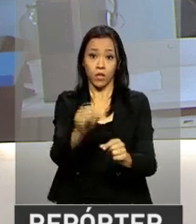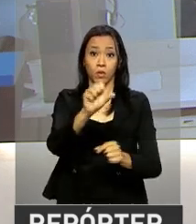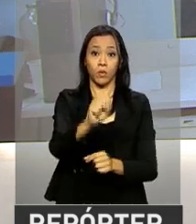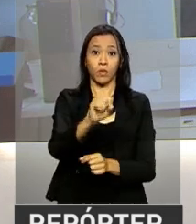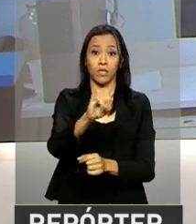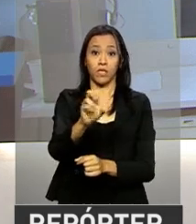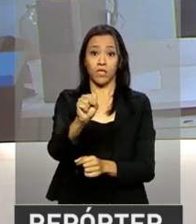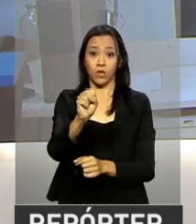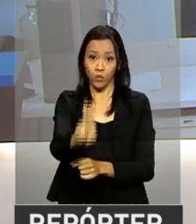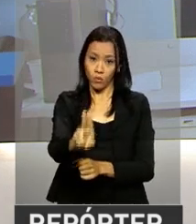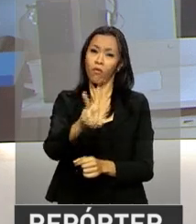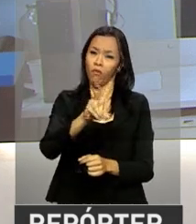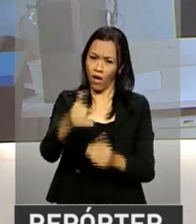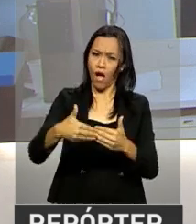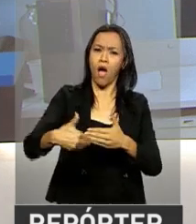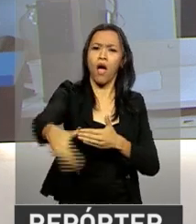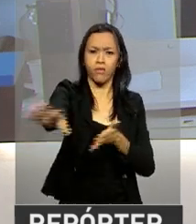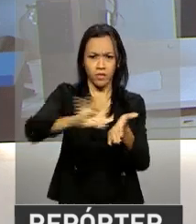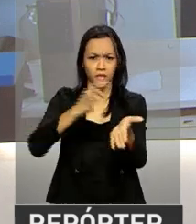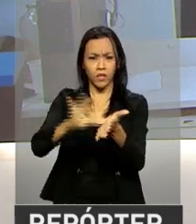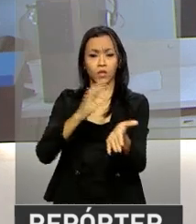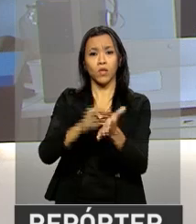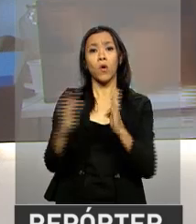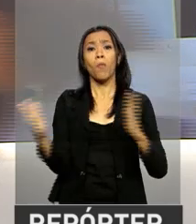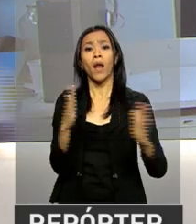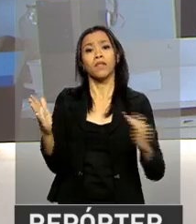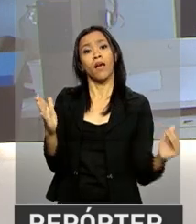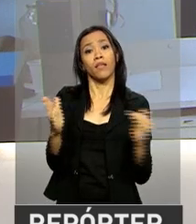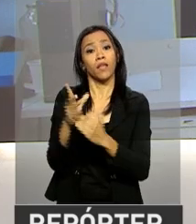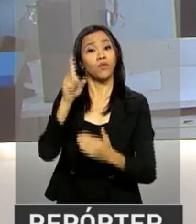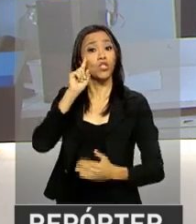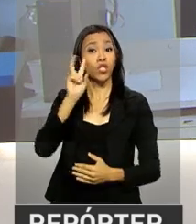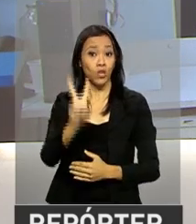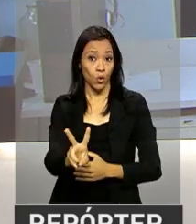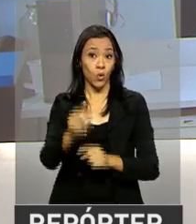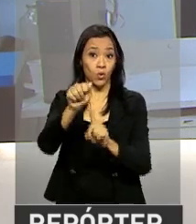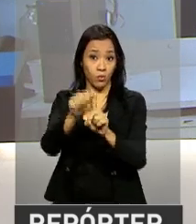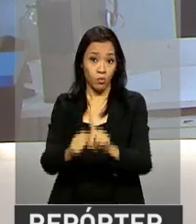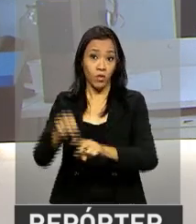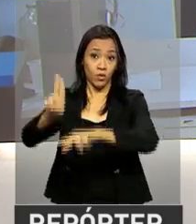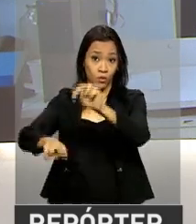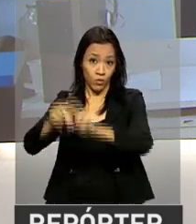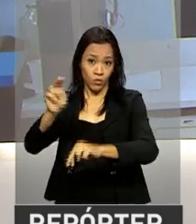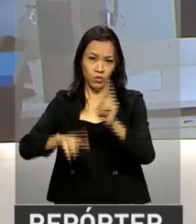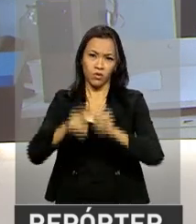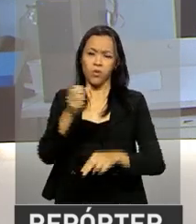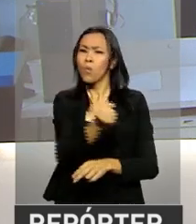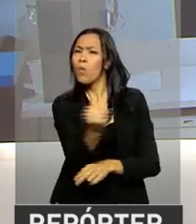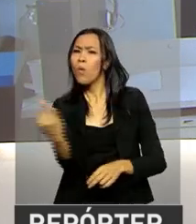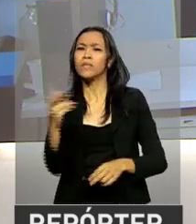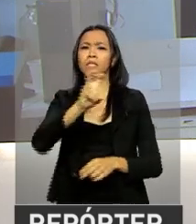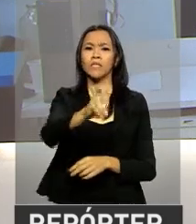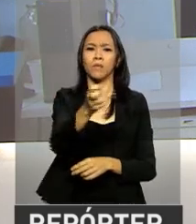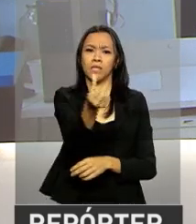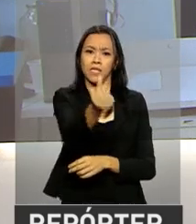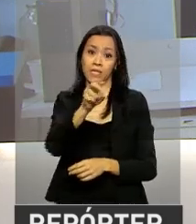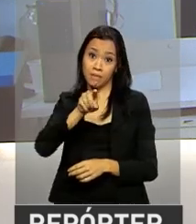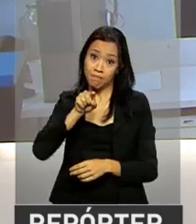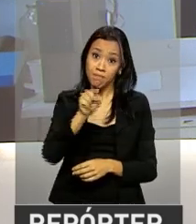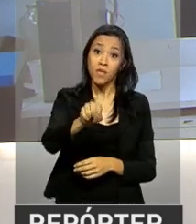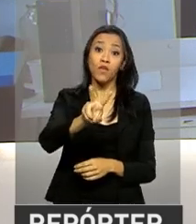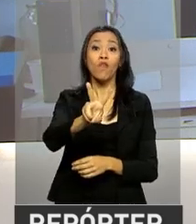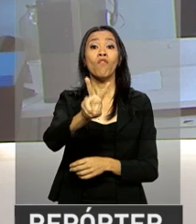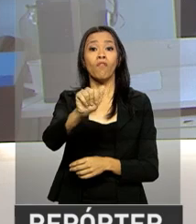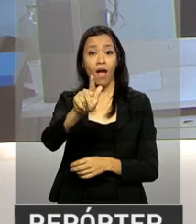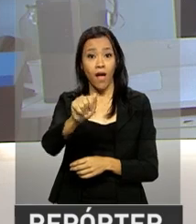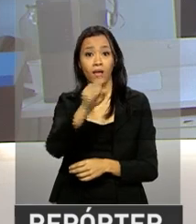poder fazer as inscrições o prazo vai até o dia 2 de junho serão oferecidas mais de 56.000 vagas